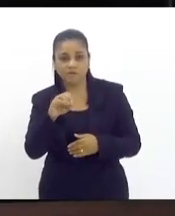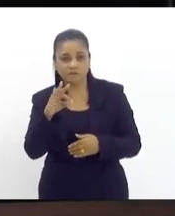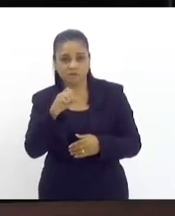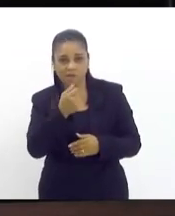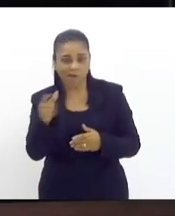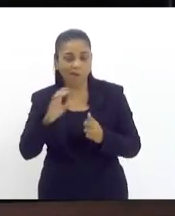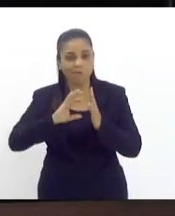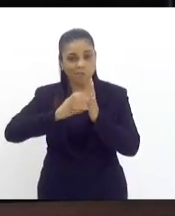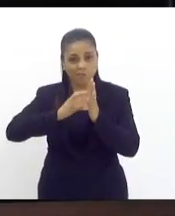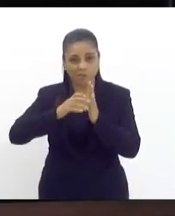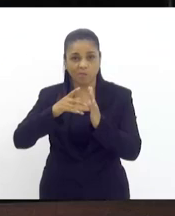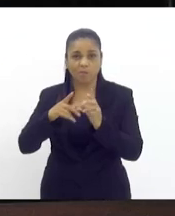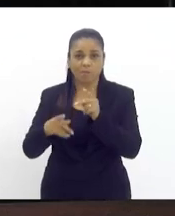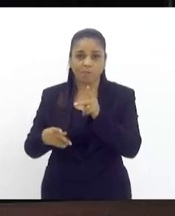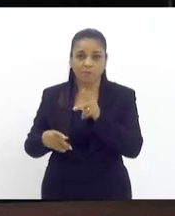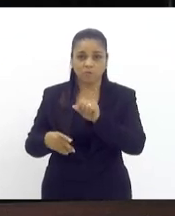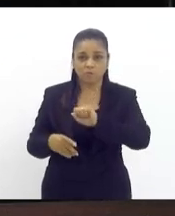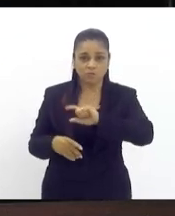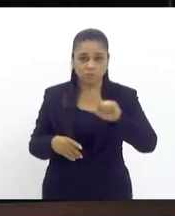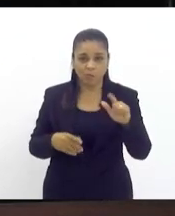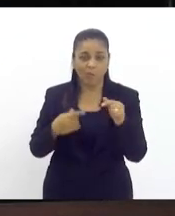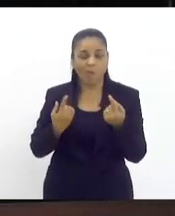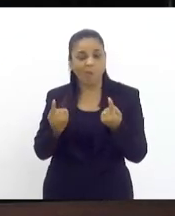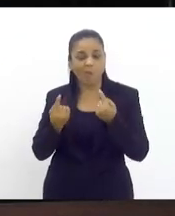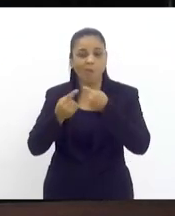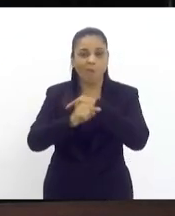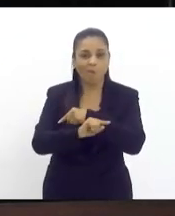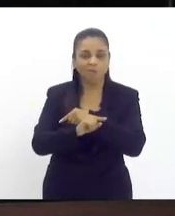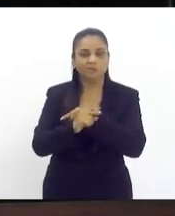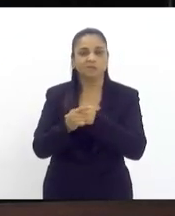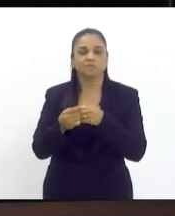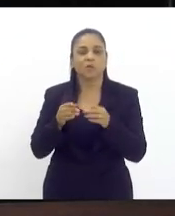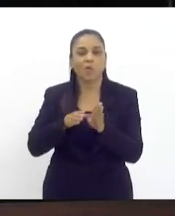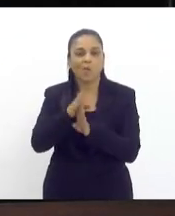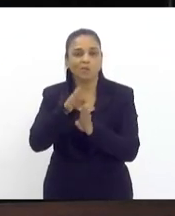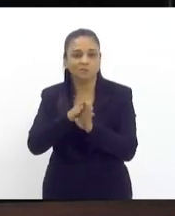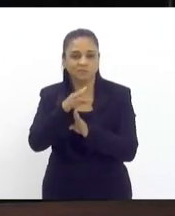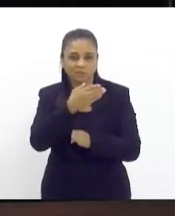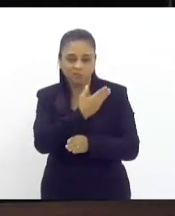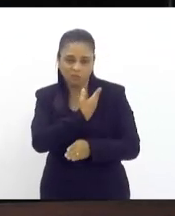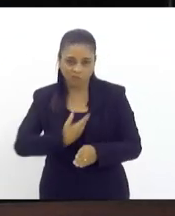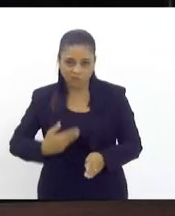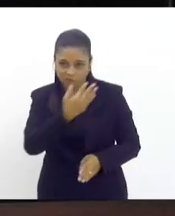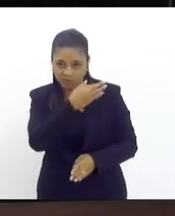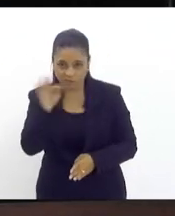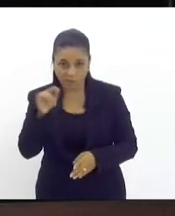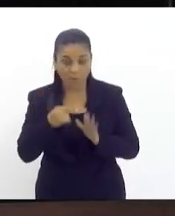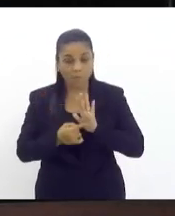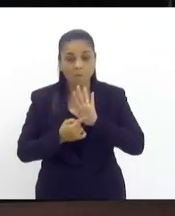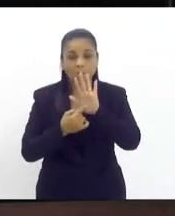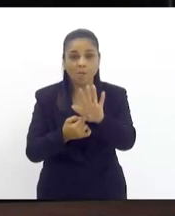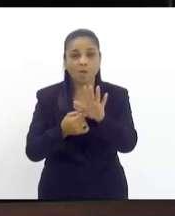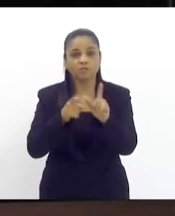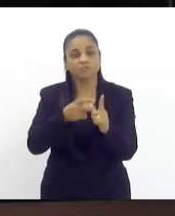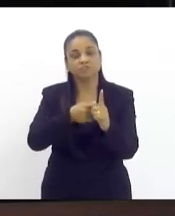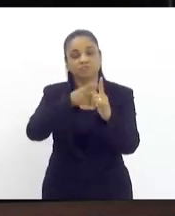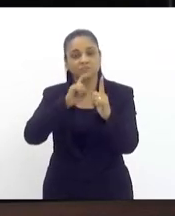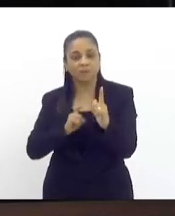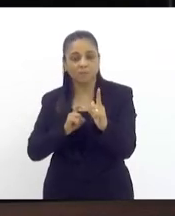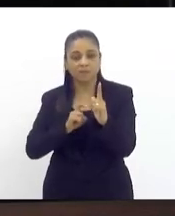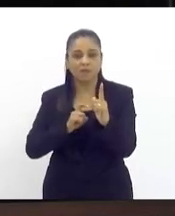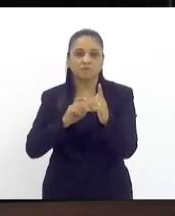que votou contrário a orientação do Governo Federal mostra a independência partidária